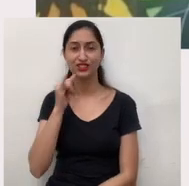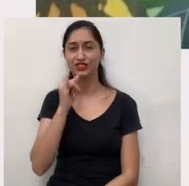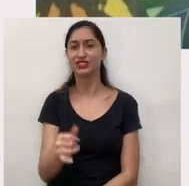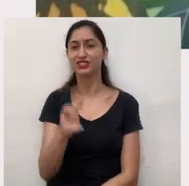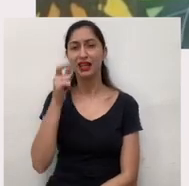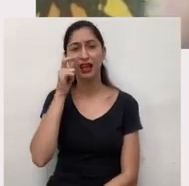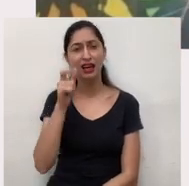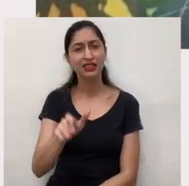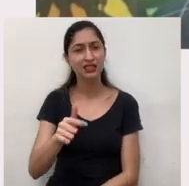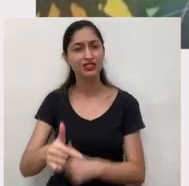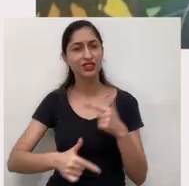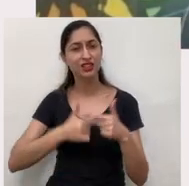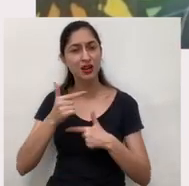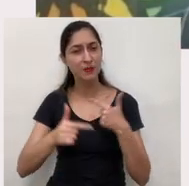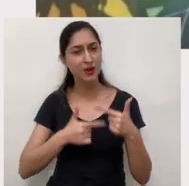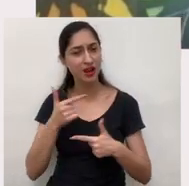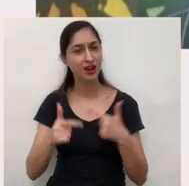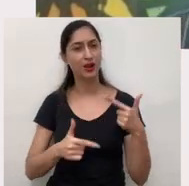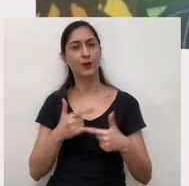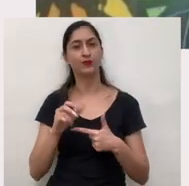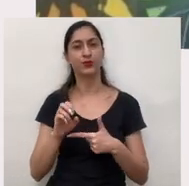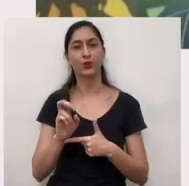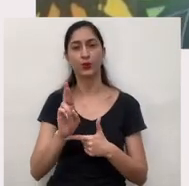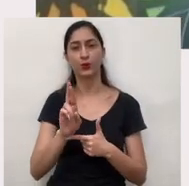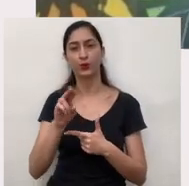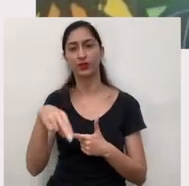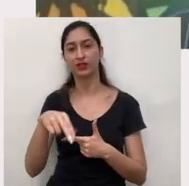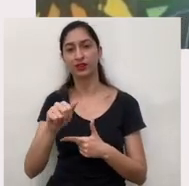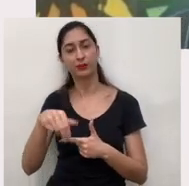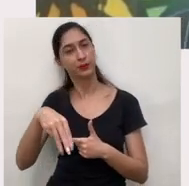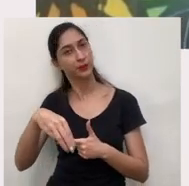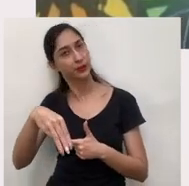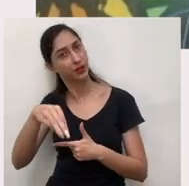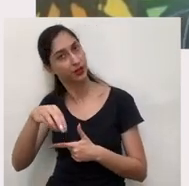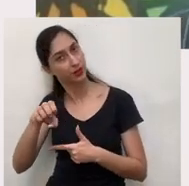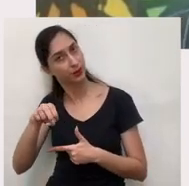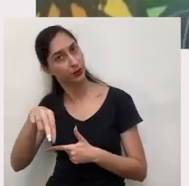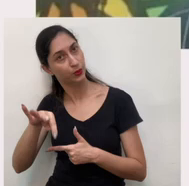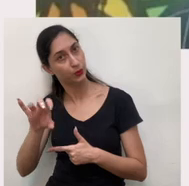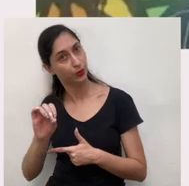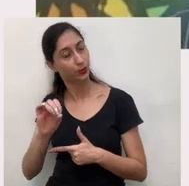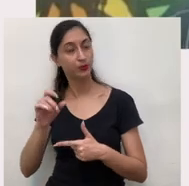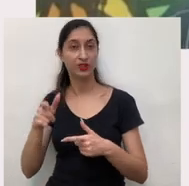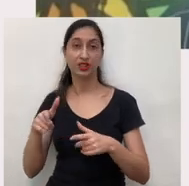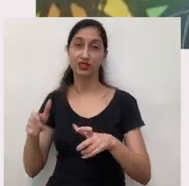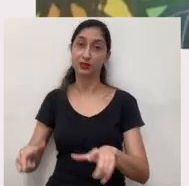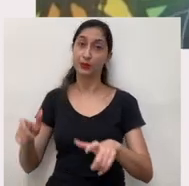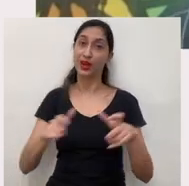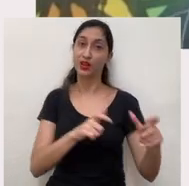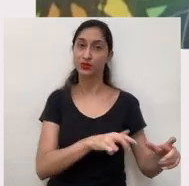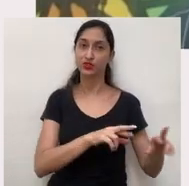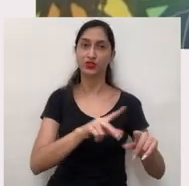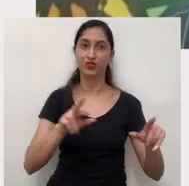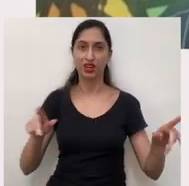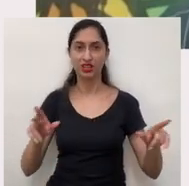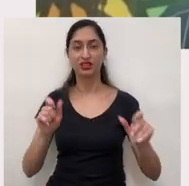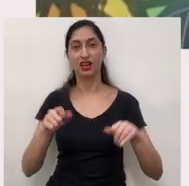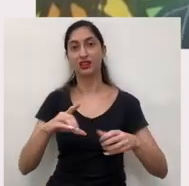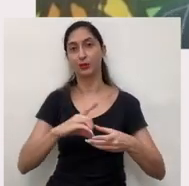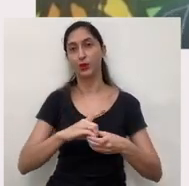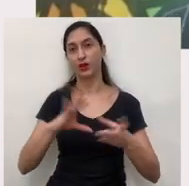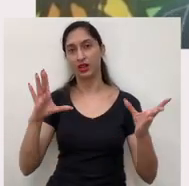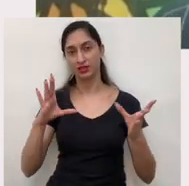muito interessante trabalhar com os ornamentos em outras superfícies, as possibilidades são expandidas e o acesso se torna muito mais democrático.